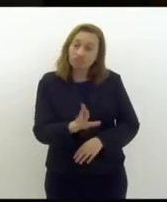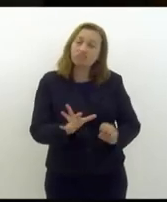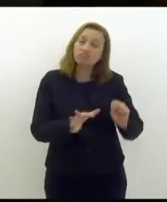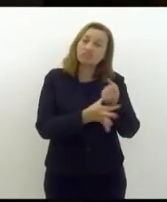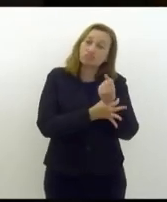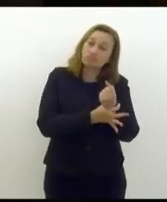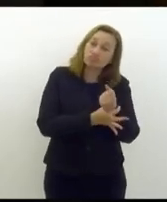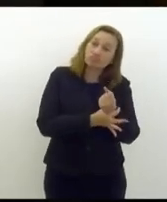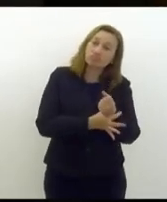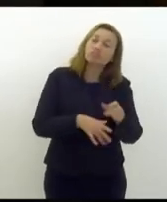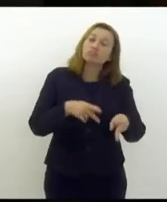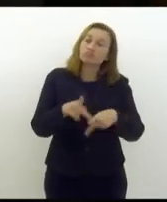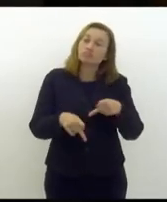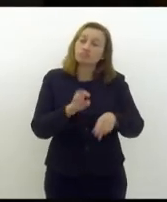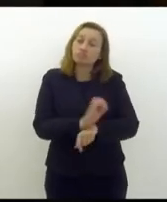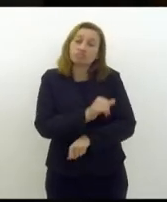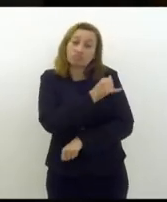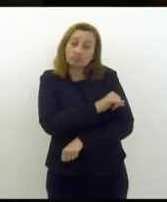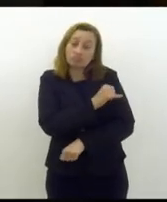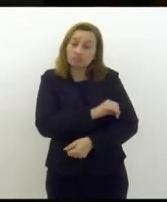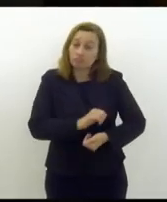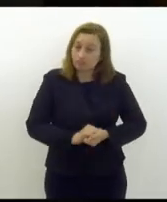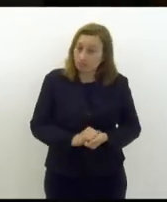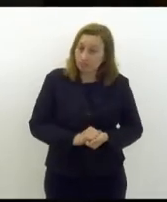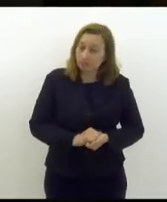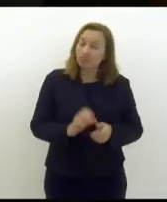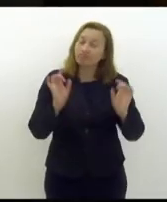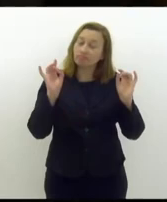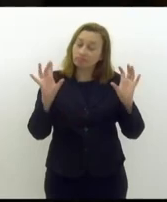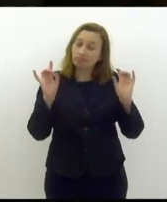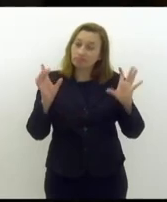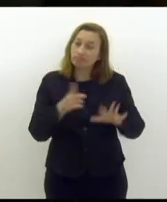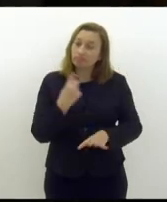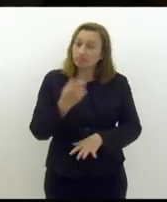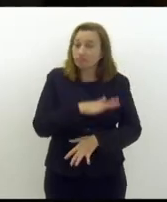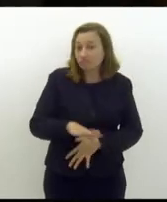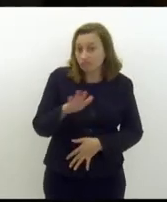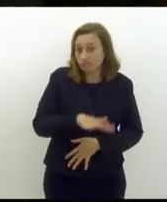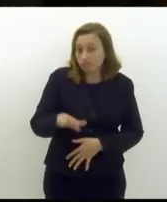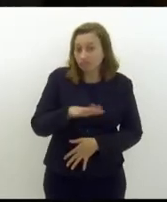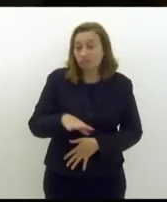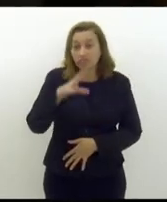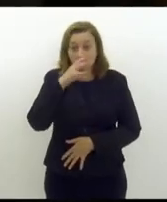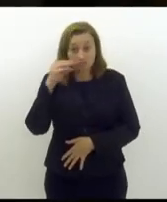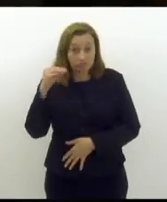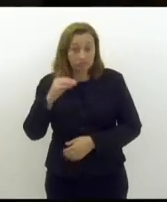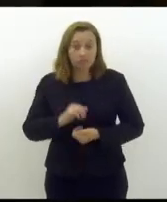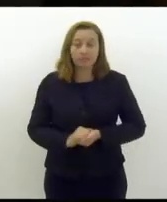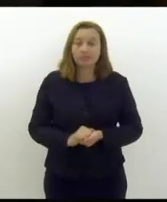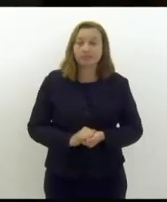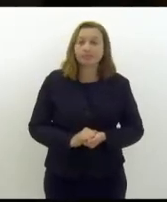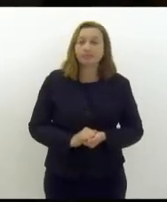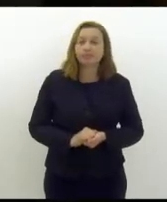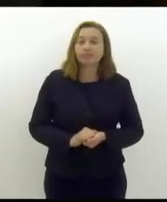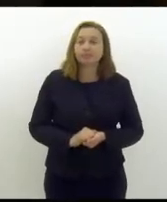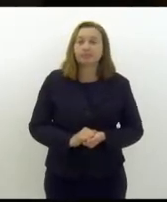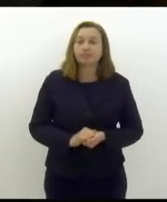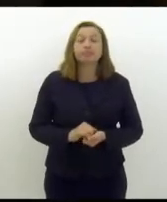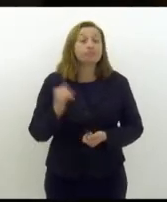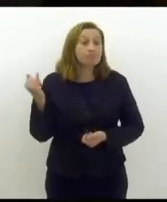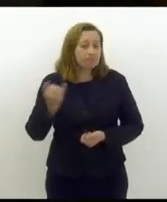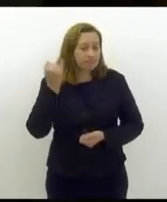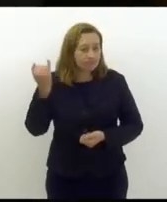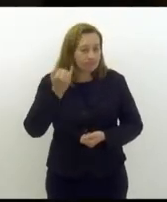segurança da população do estado do Rio de Janeiro em especial das nossas crianças e adolescentes E aí é